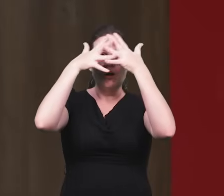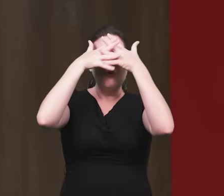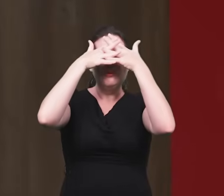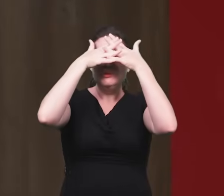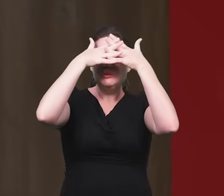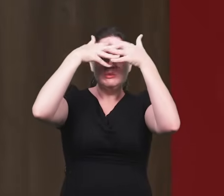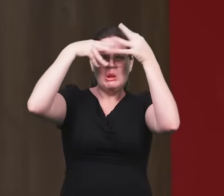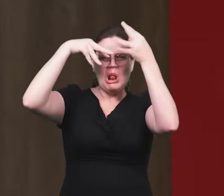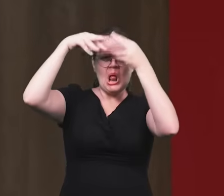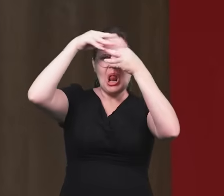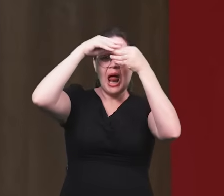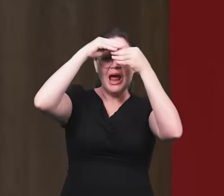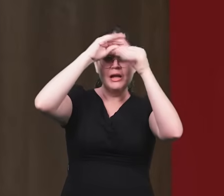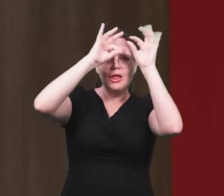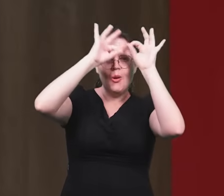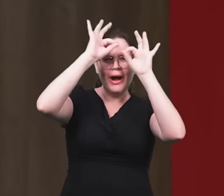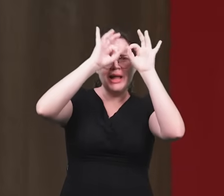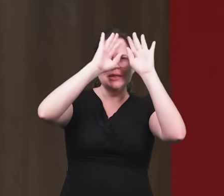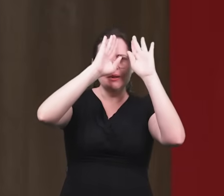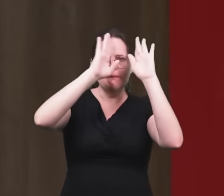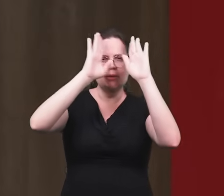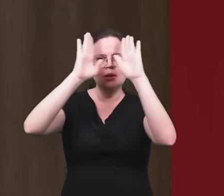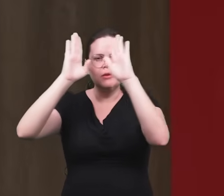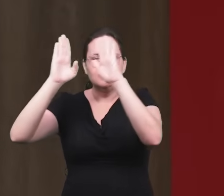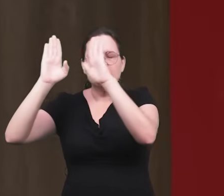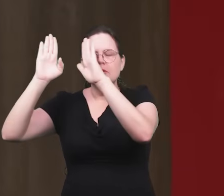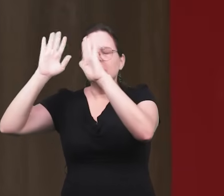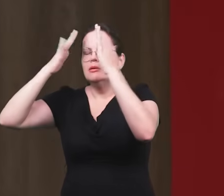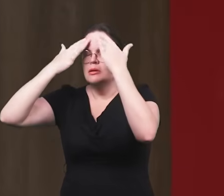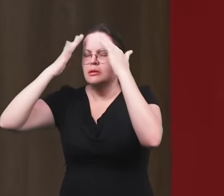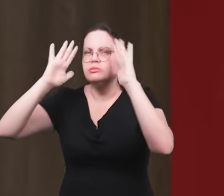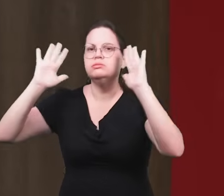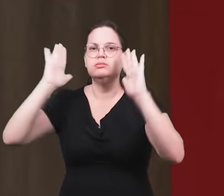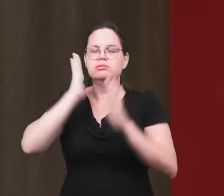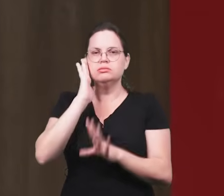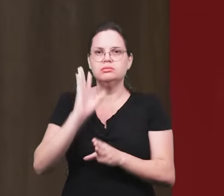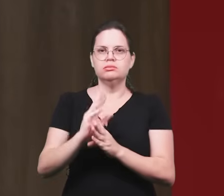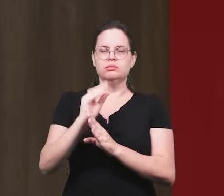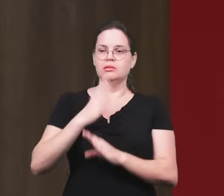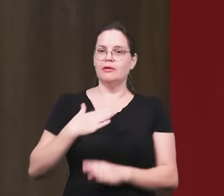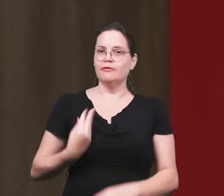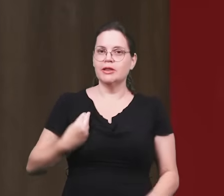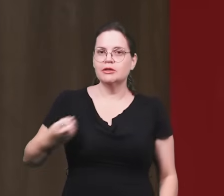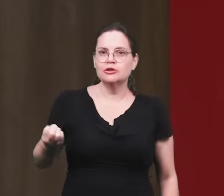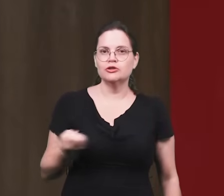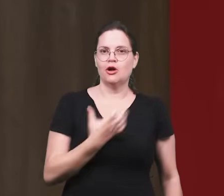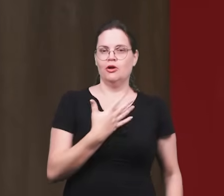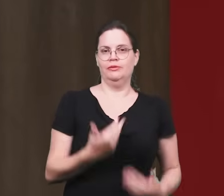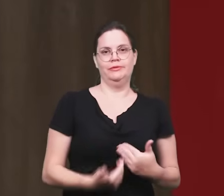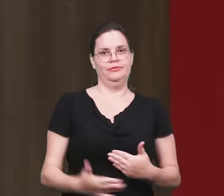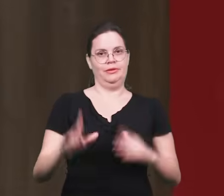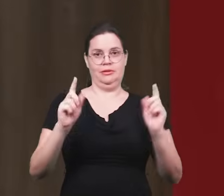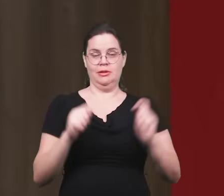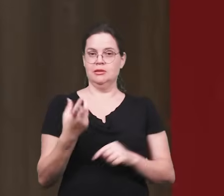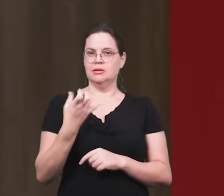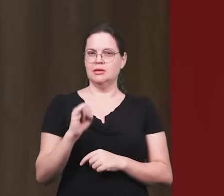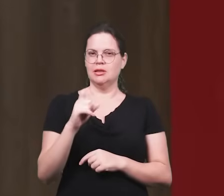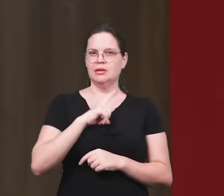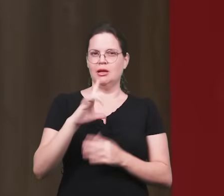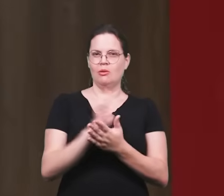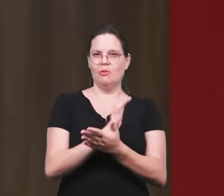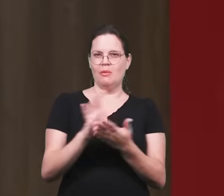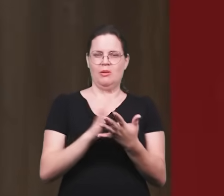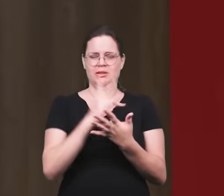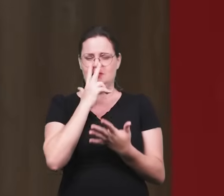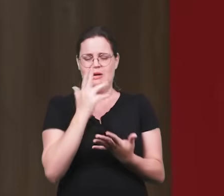os sentimentos, ele nos dá uma nova forma de vida, uma nova forma de pensar. Então, se tem alguma coisa